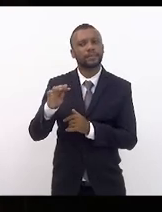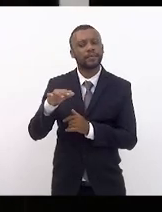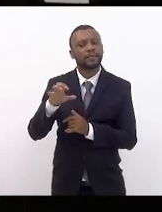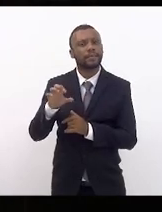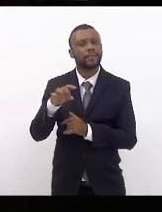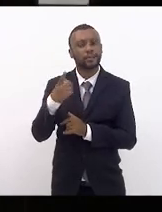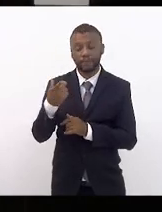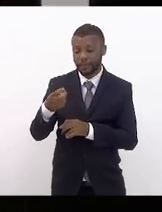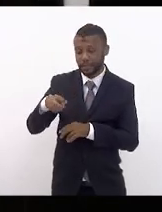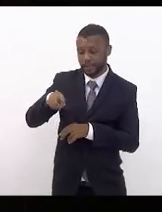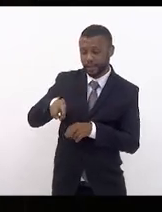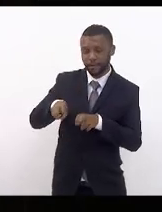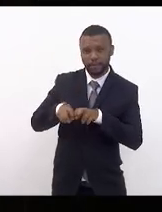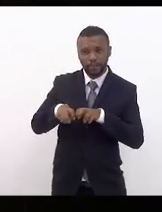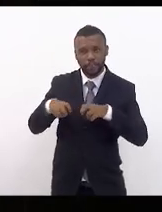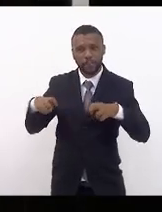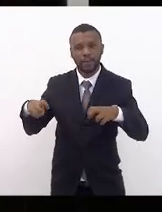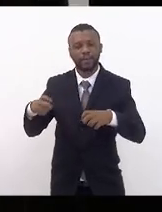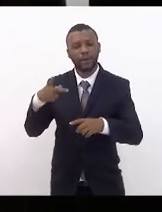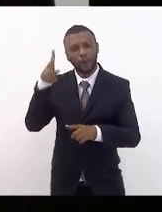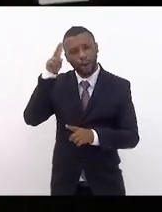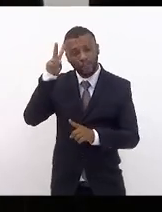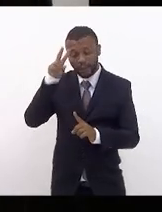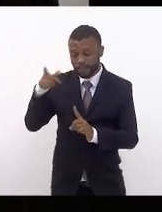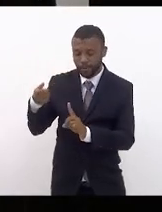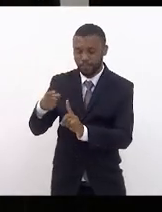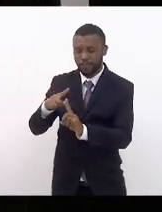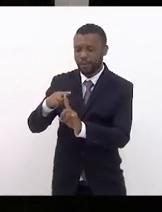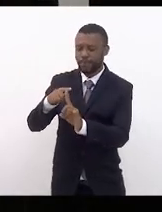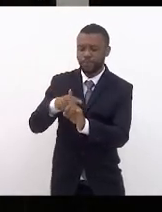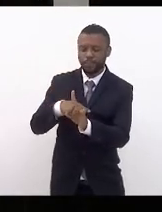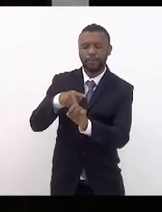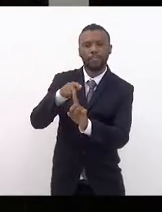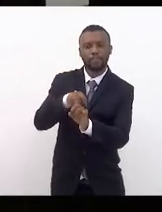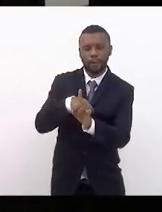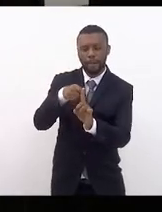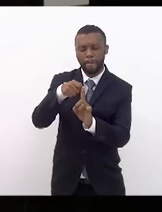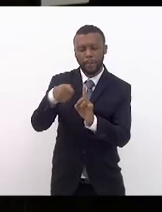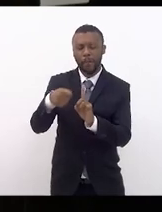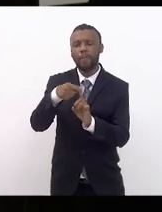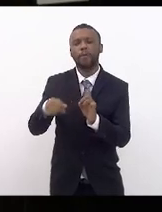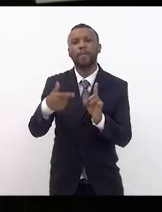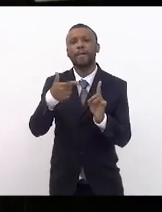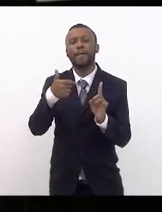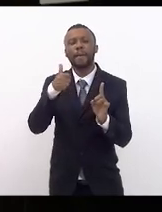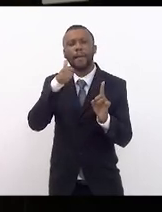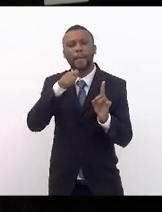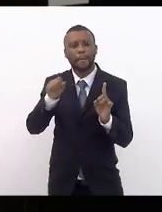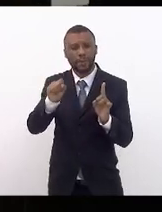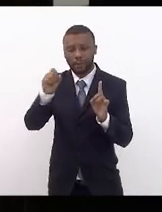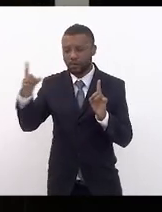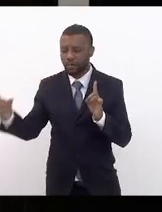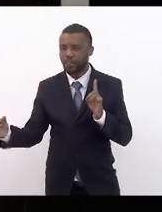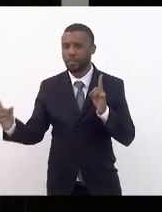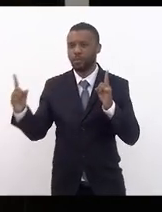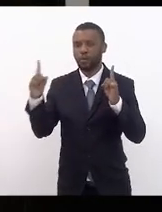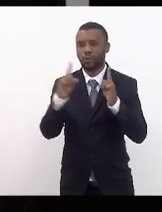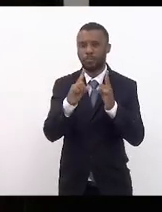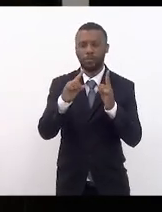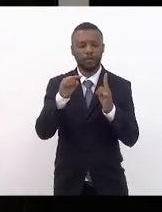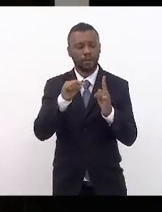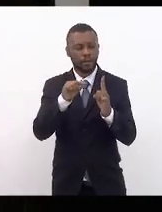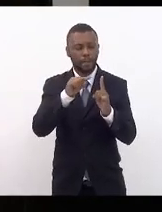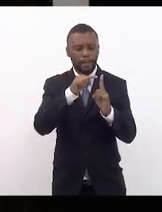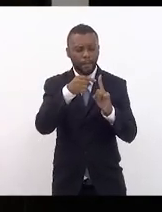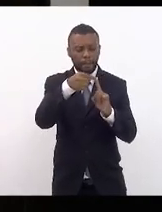mesa e ele descascou uma banana e minha sogra se aproximou. E uma parte da banana